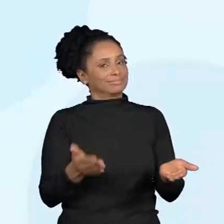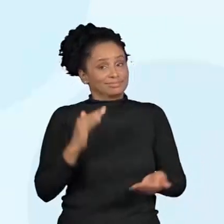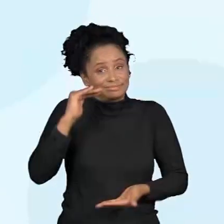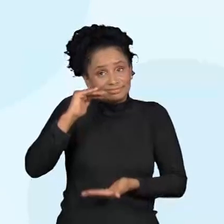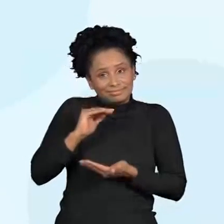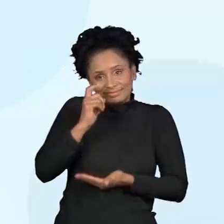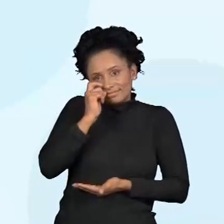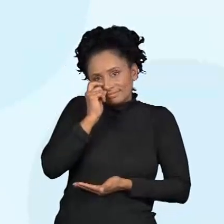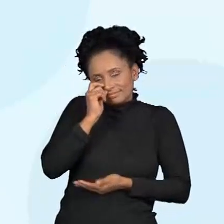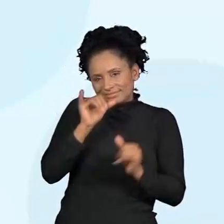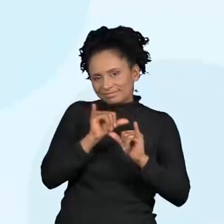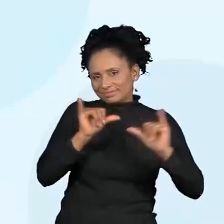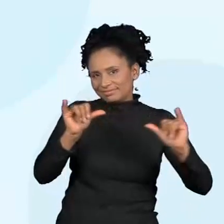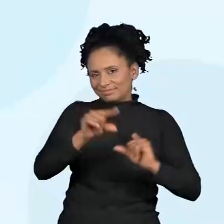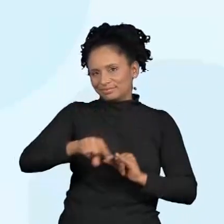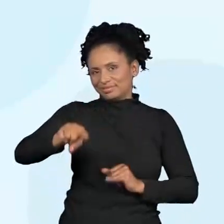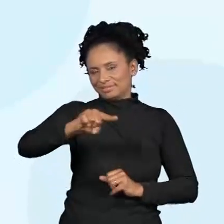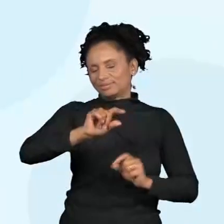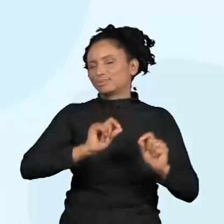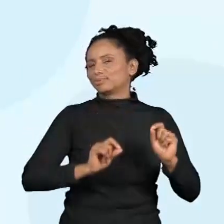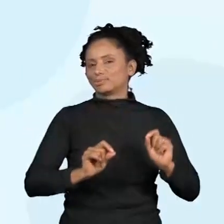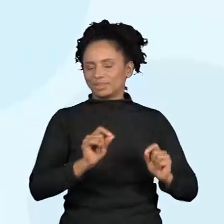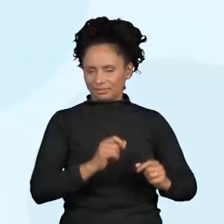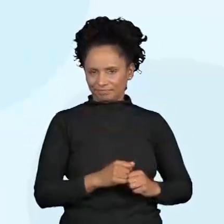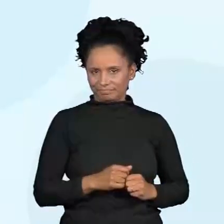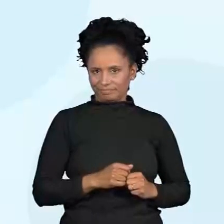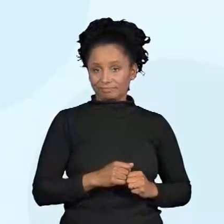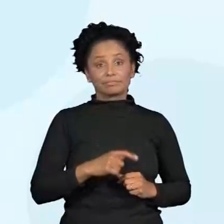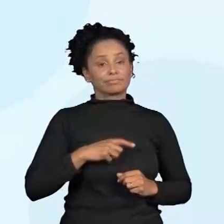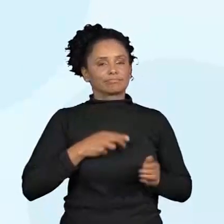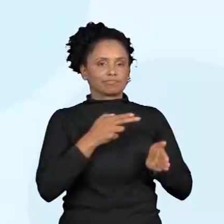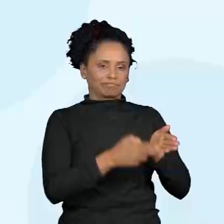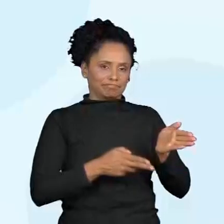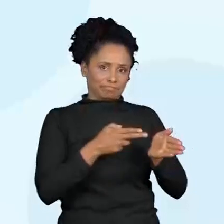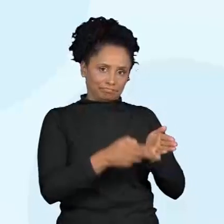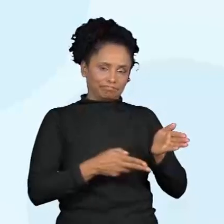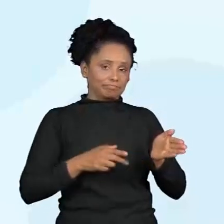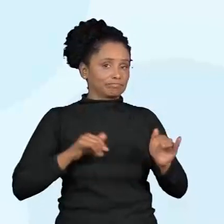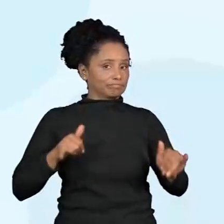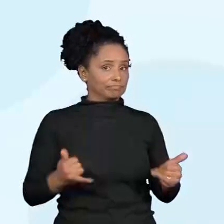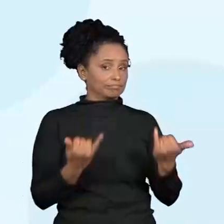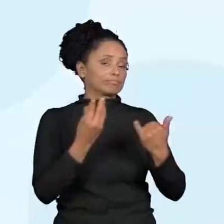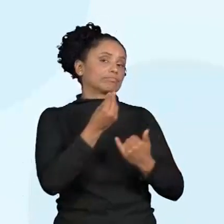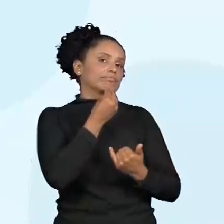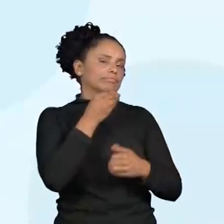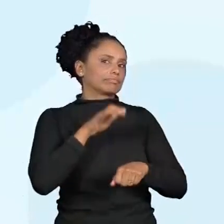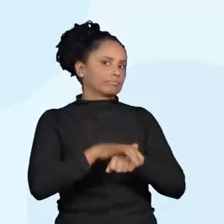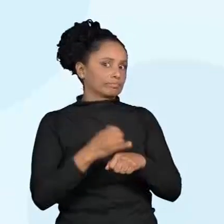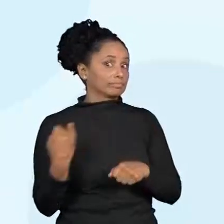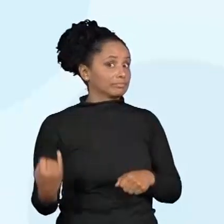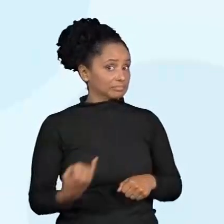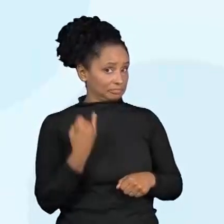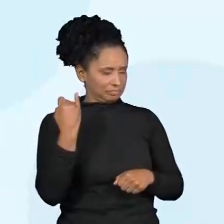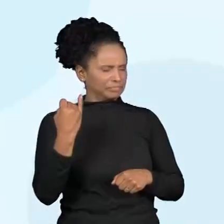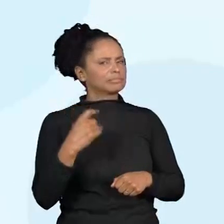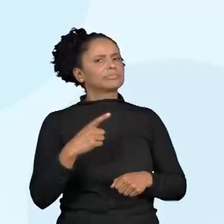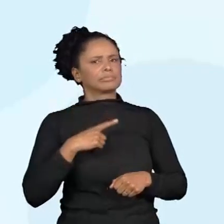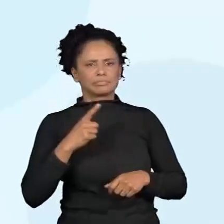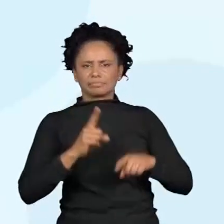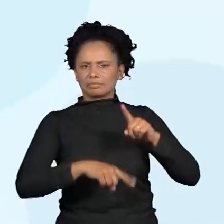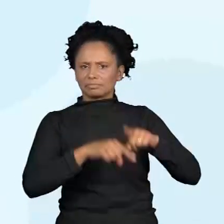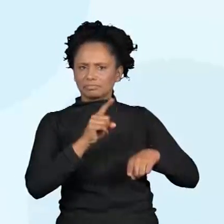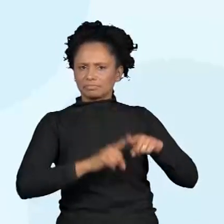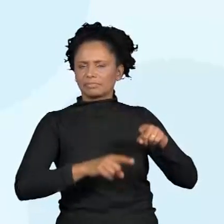mais um recado aqui para vocês. O transporte ferroviário tem muitas vantagens que o tornam importante para a logística do transporte